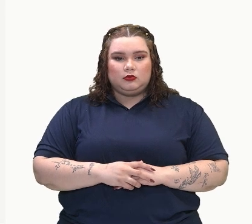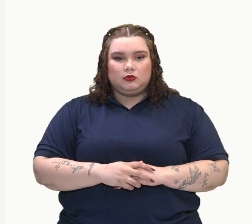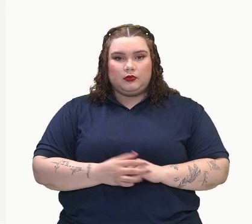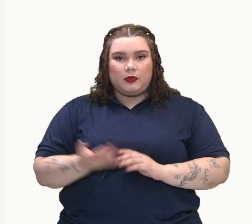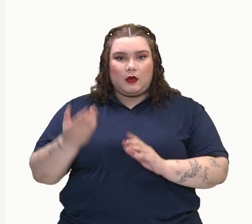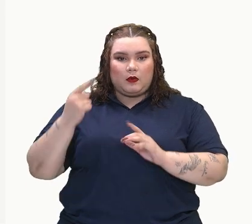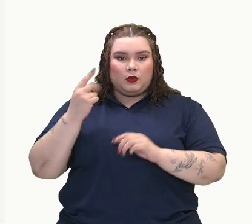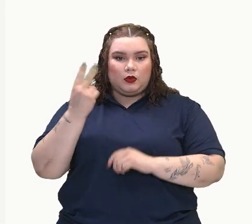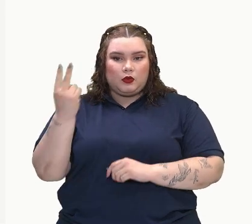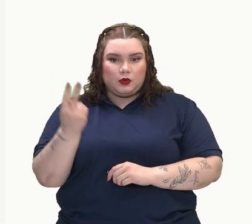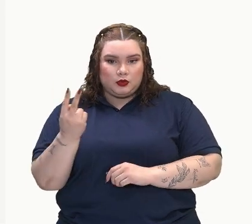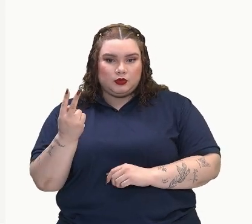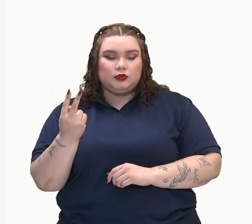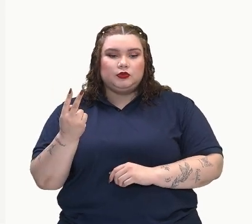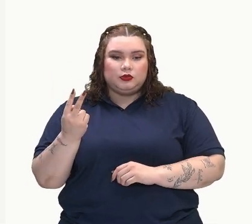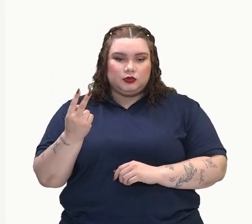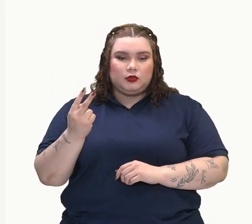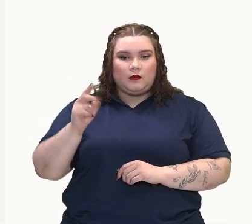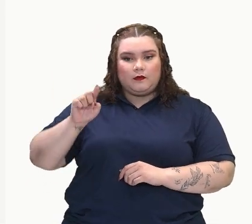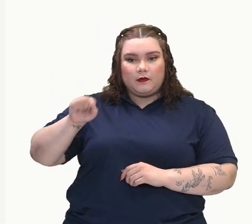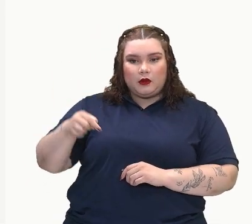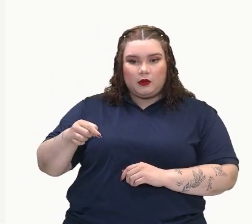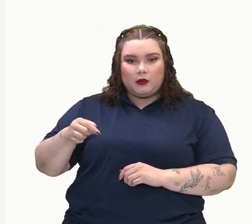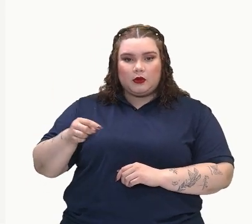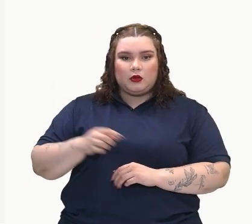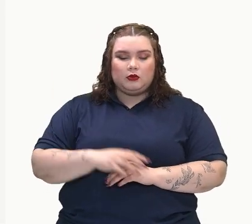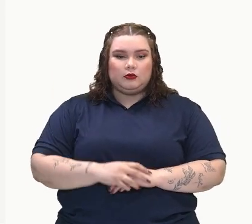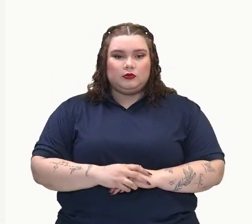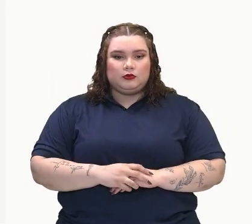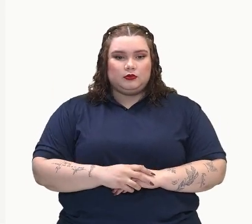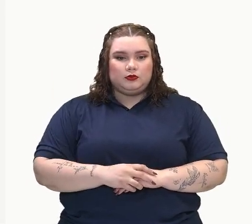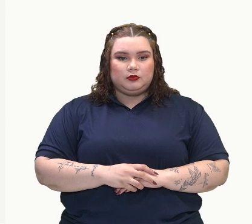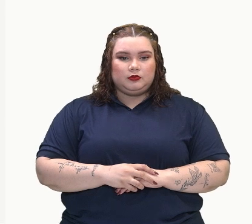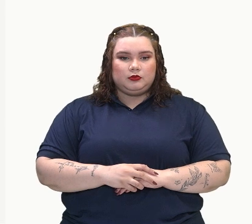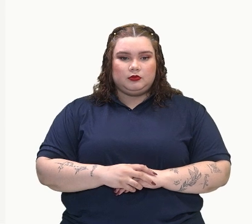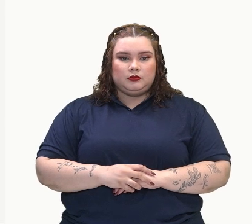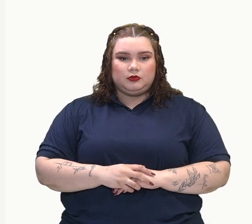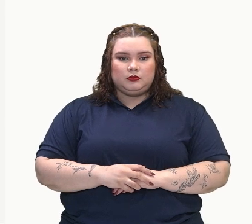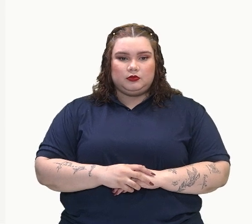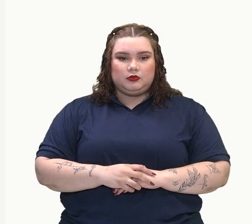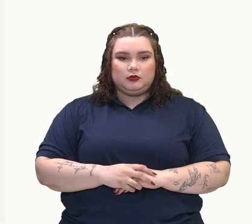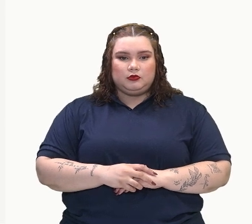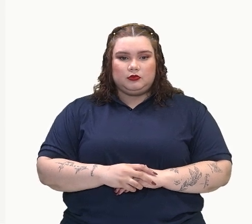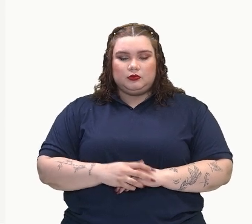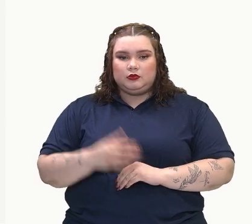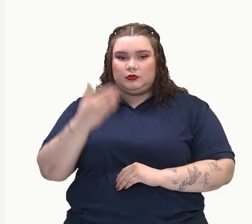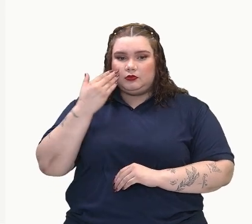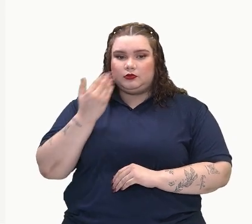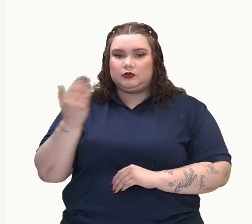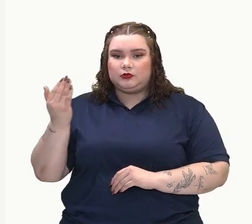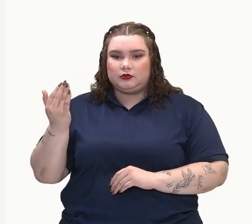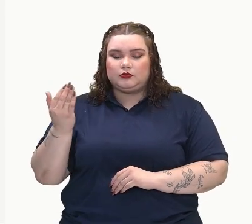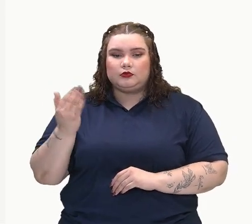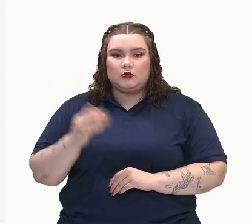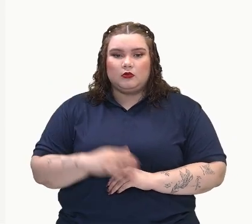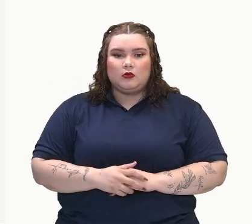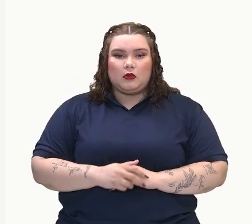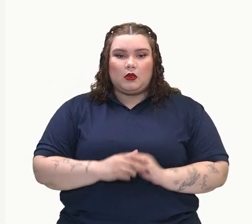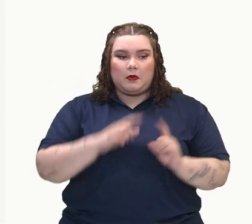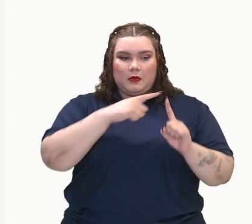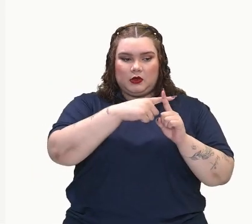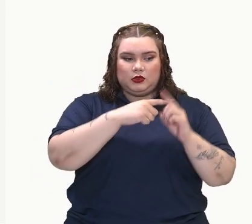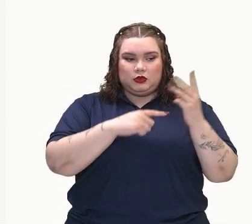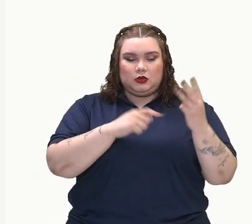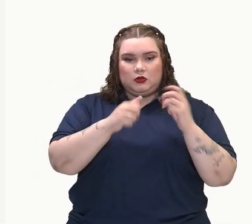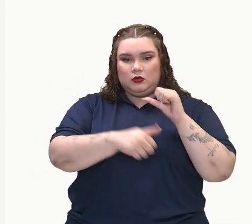menos 2, 2, né? Ajeitar esse 2 aqui. 2. E aqui, como é mais 3, vai ficar